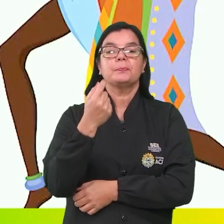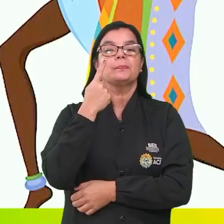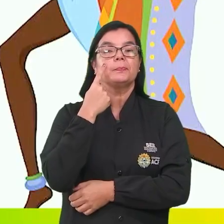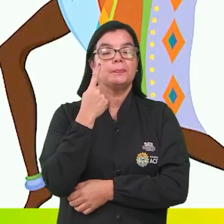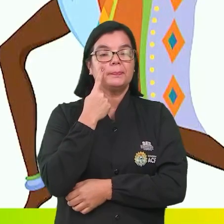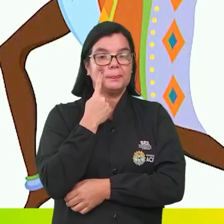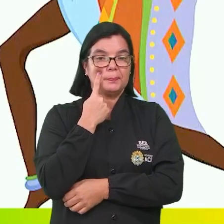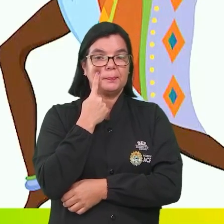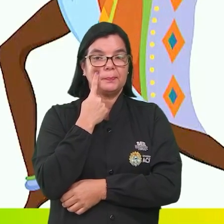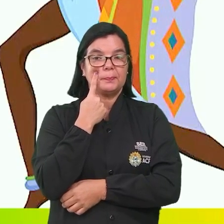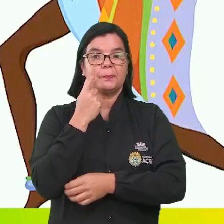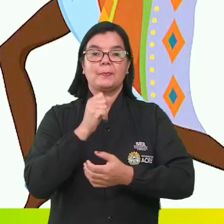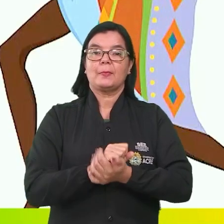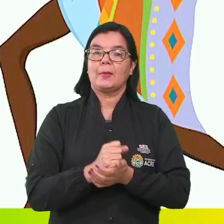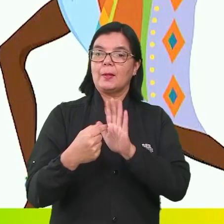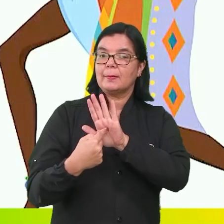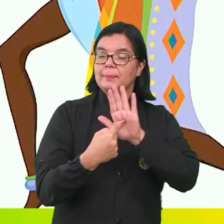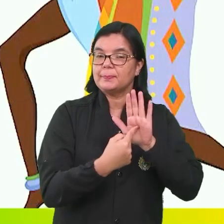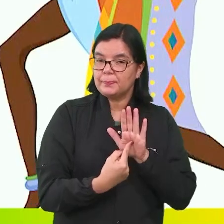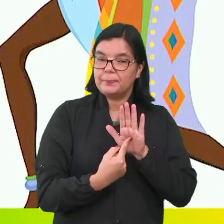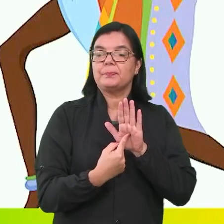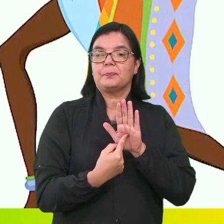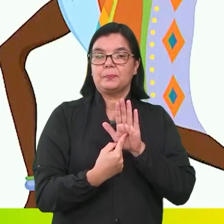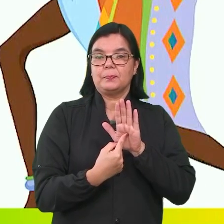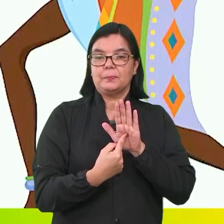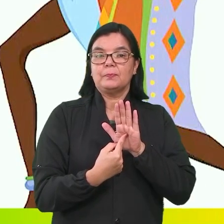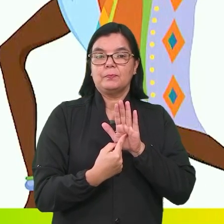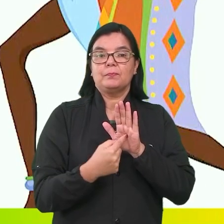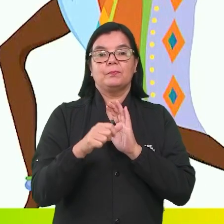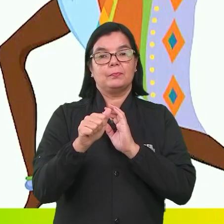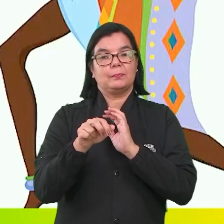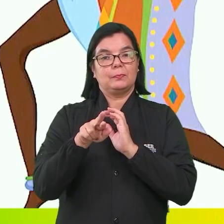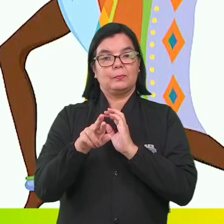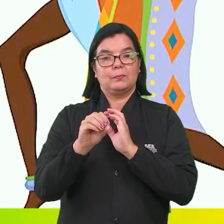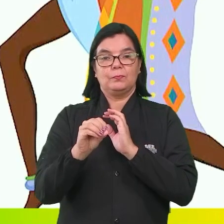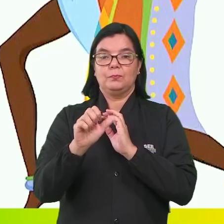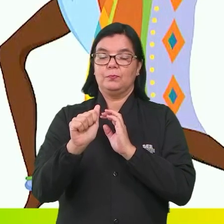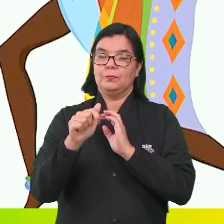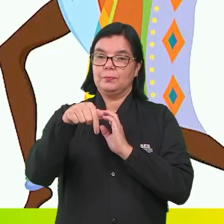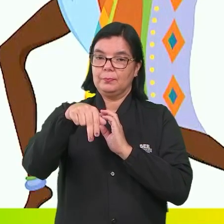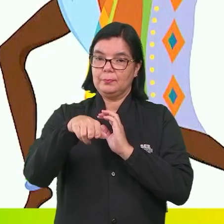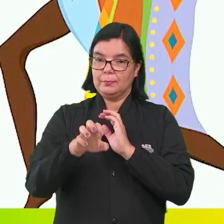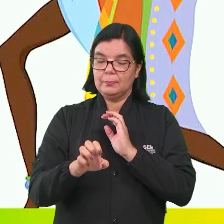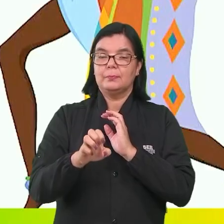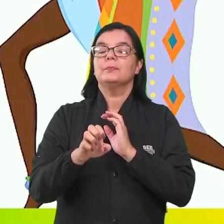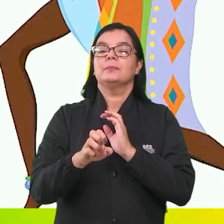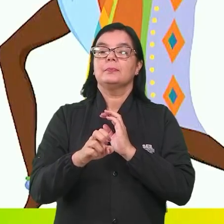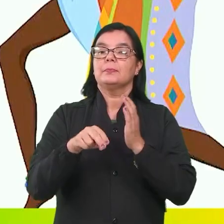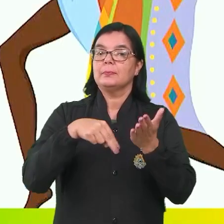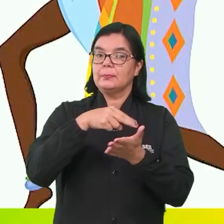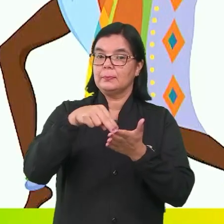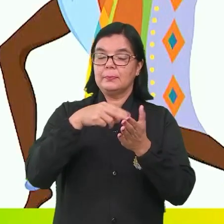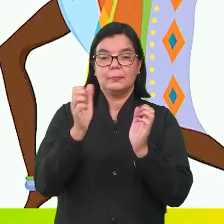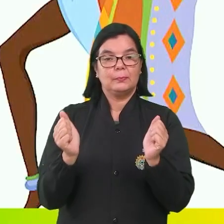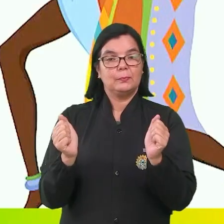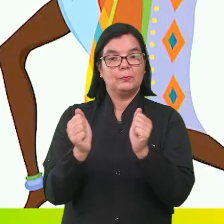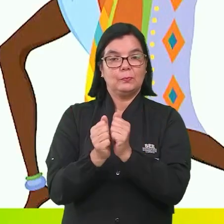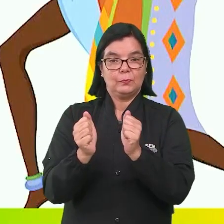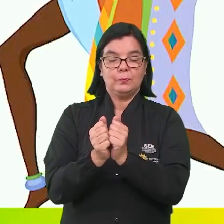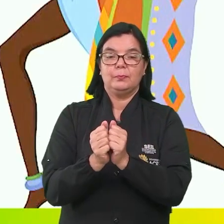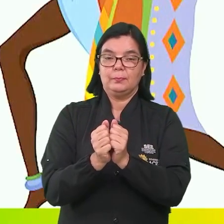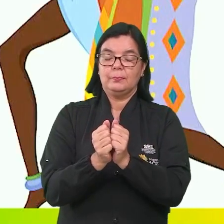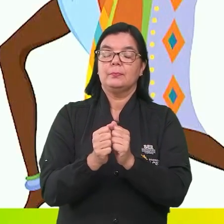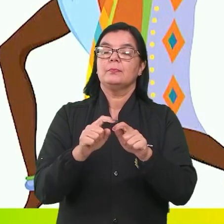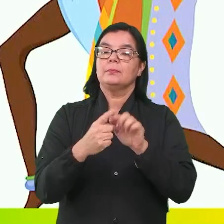vai destacar aqui o arroaque, né, que é dançado coletivamente ao ritmo de berbere